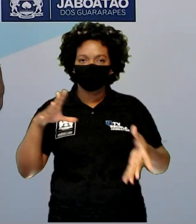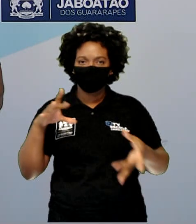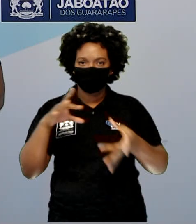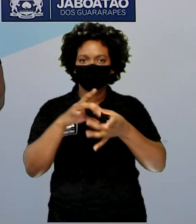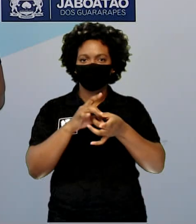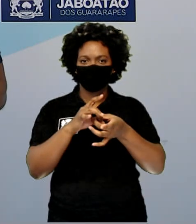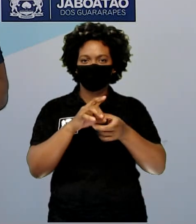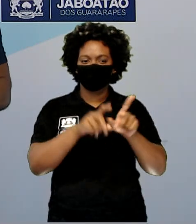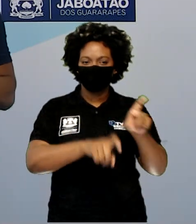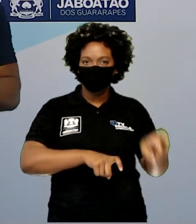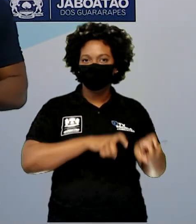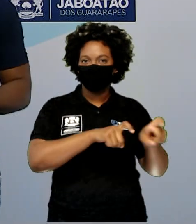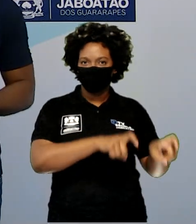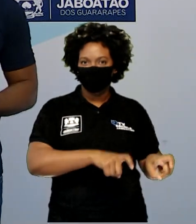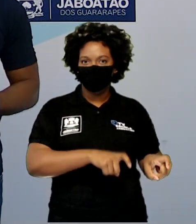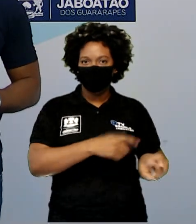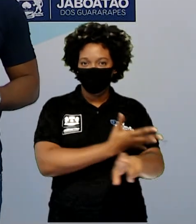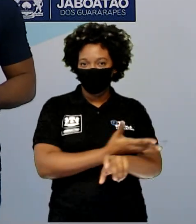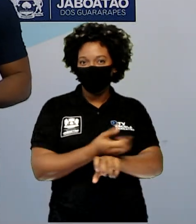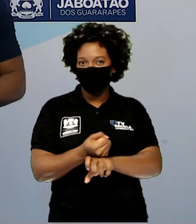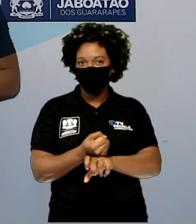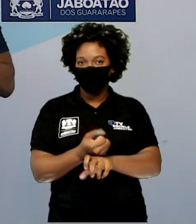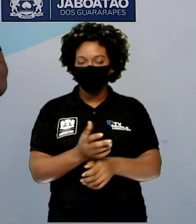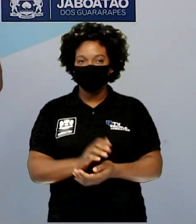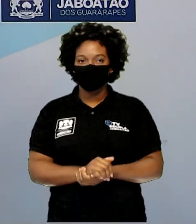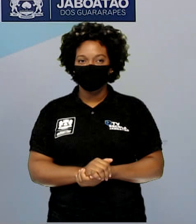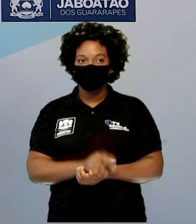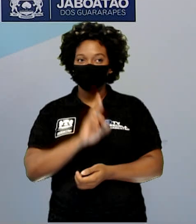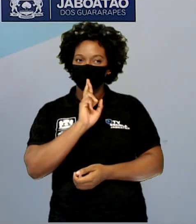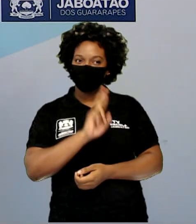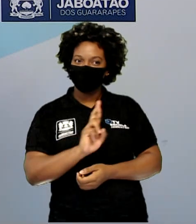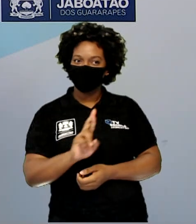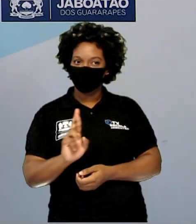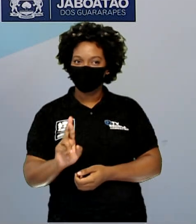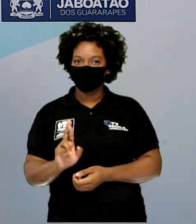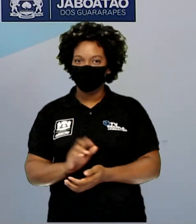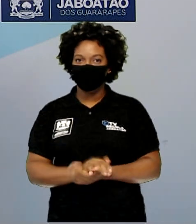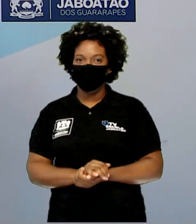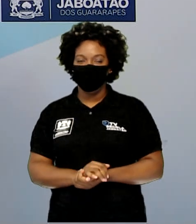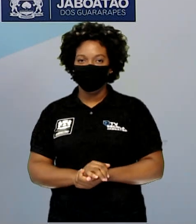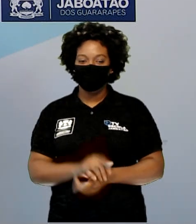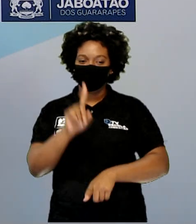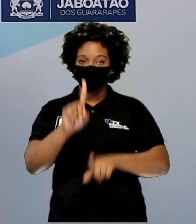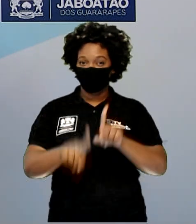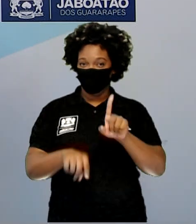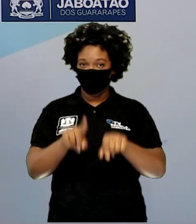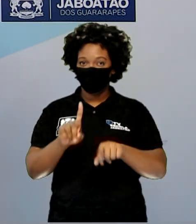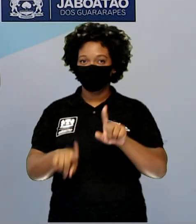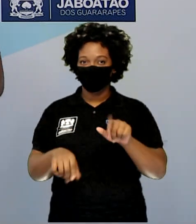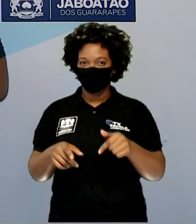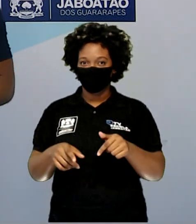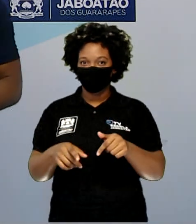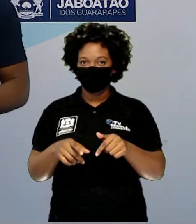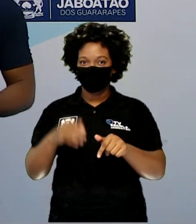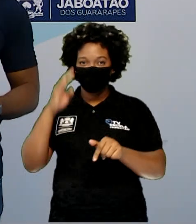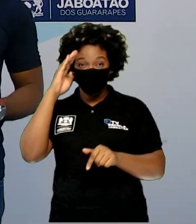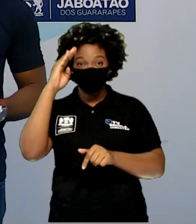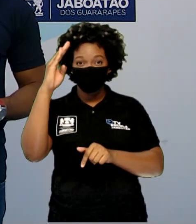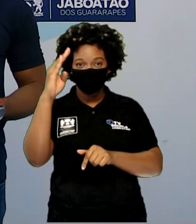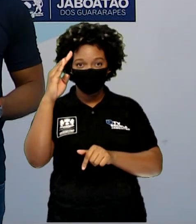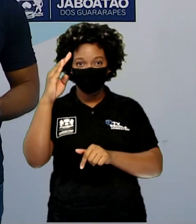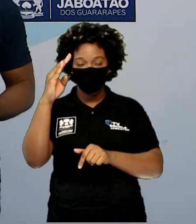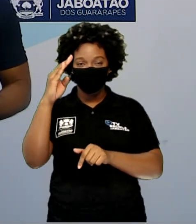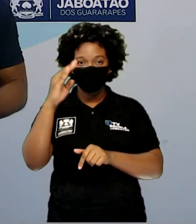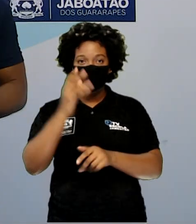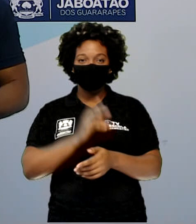Cite algumas. Vamos lá? Para as respostas, vejam lá. A variedade que predomina é a não padrão,